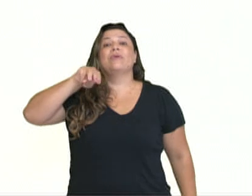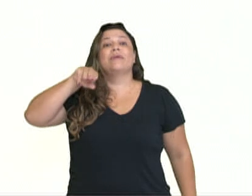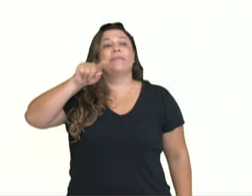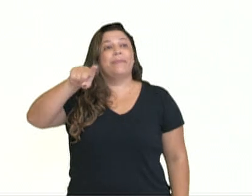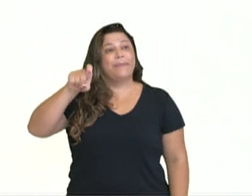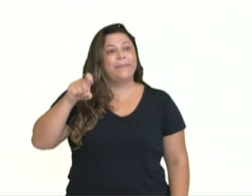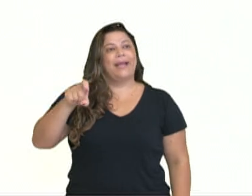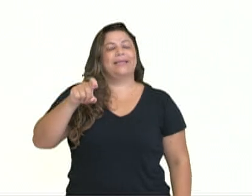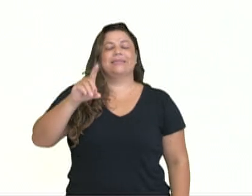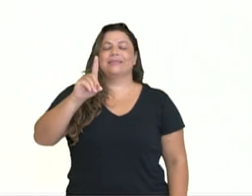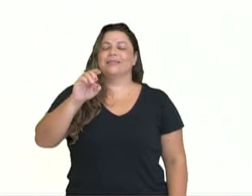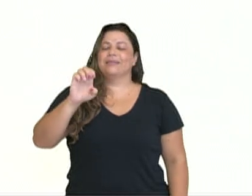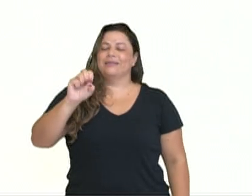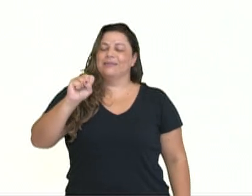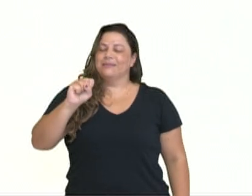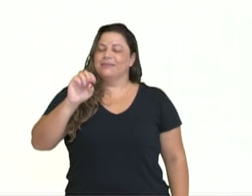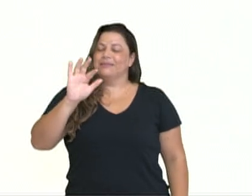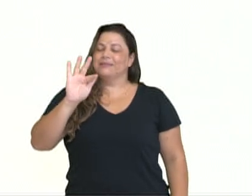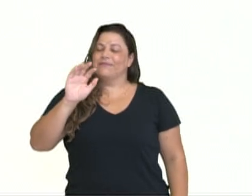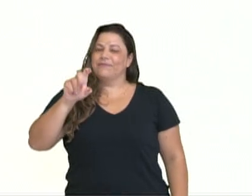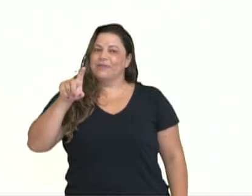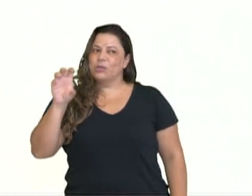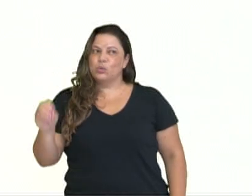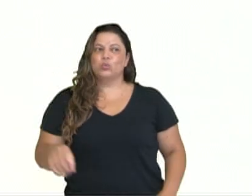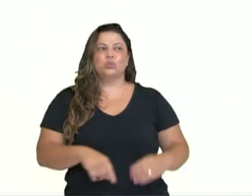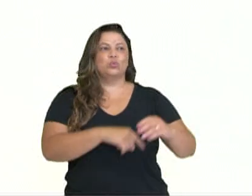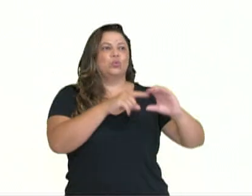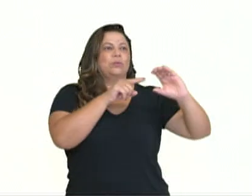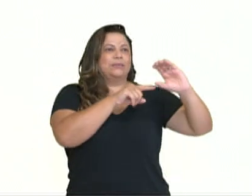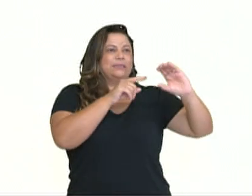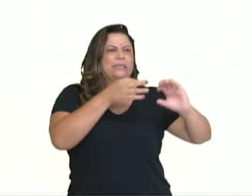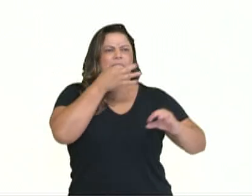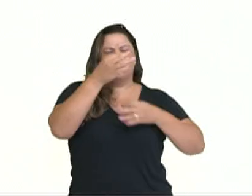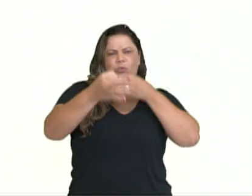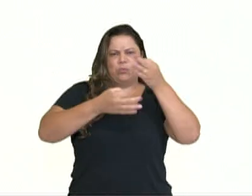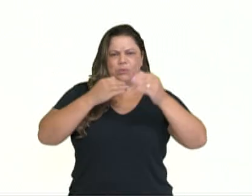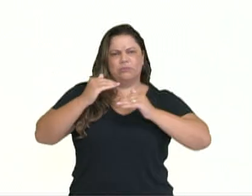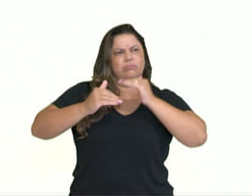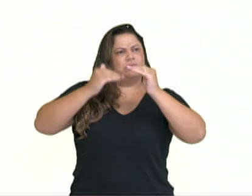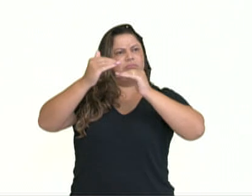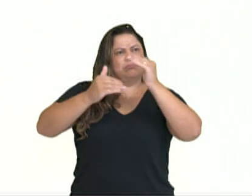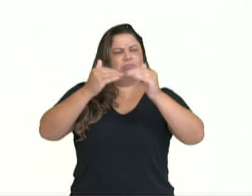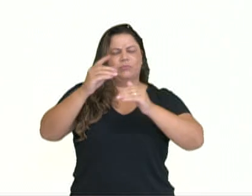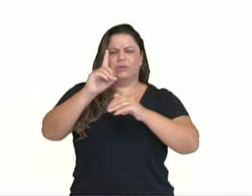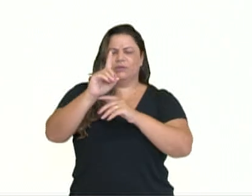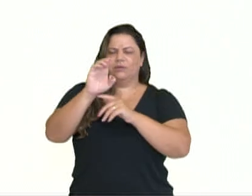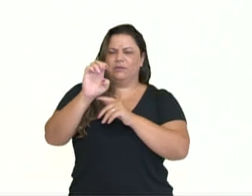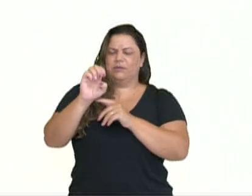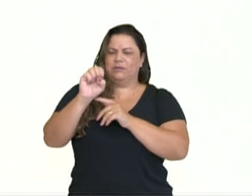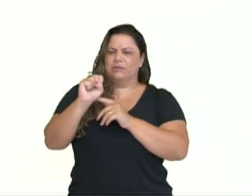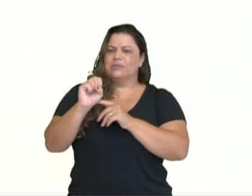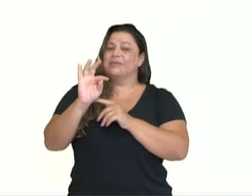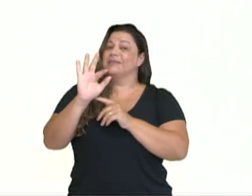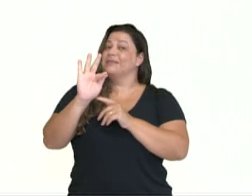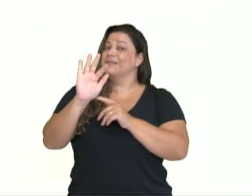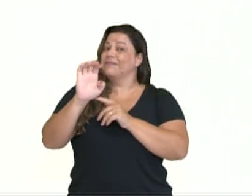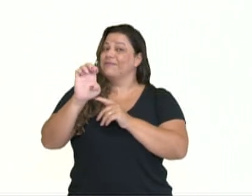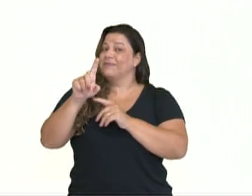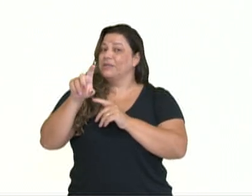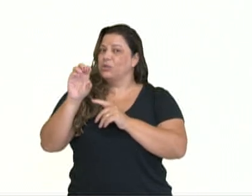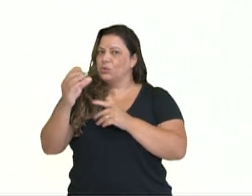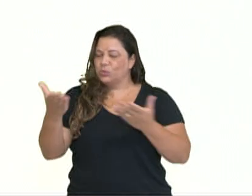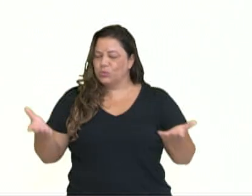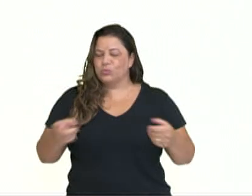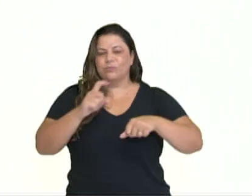e desfecho. Alternativa C, argumentação, desenvolvimento e desfecho. Eu vou dar um tempinho para vocês e